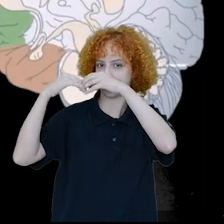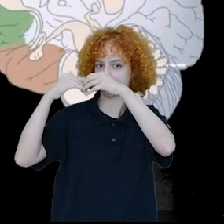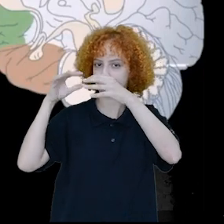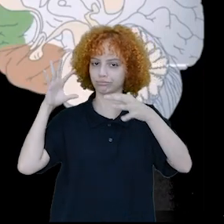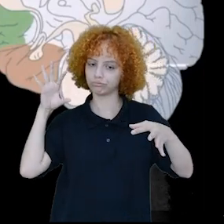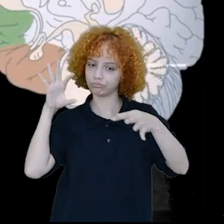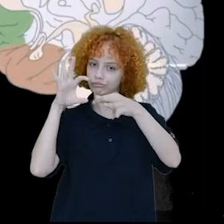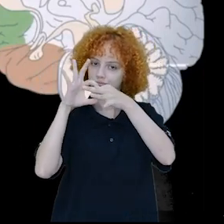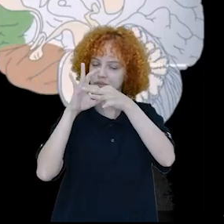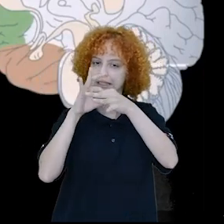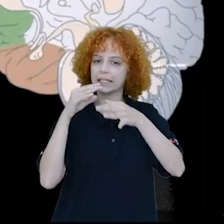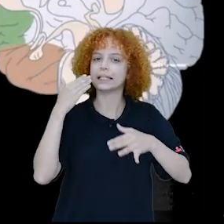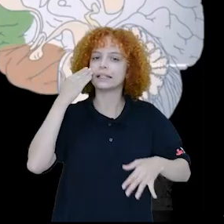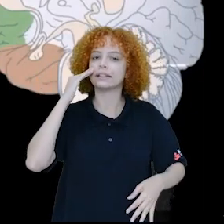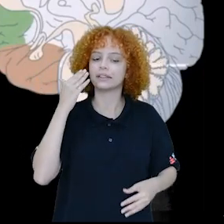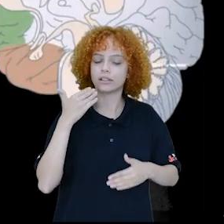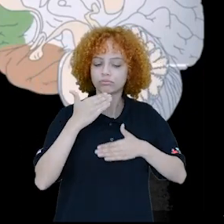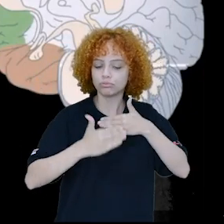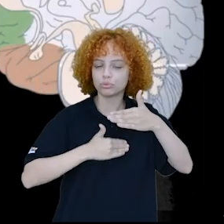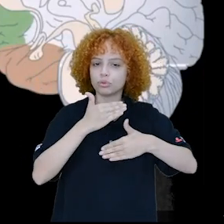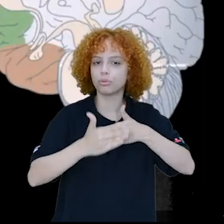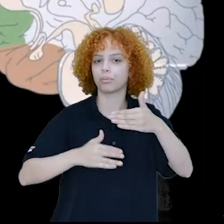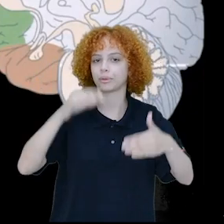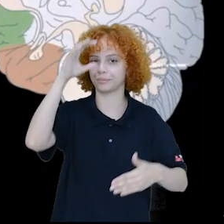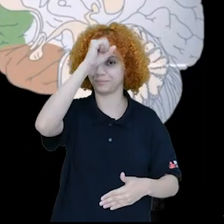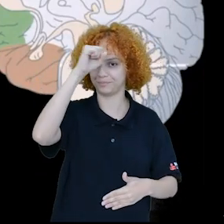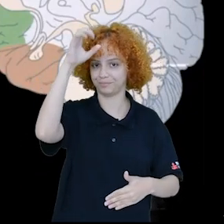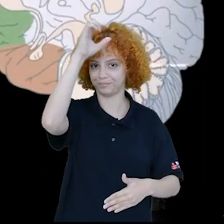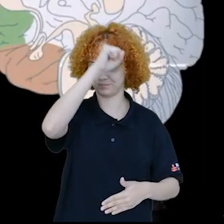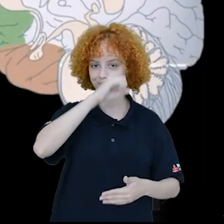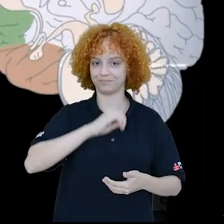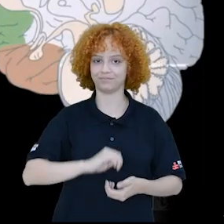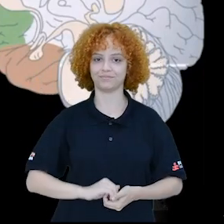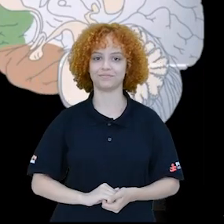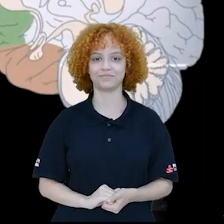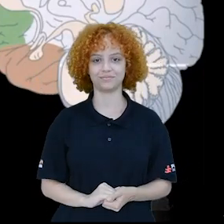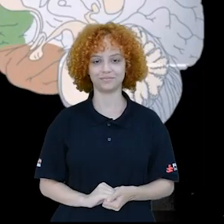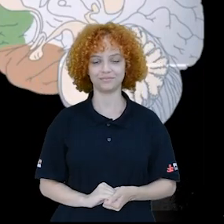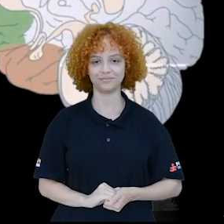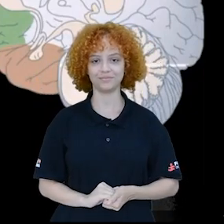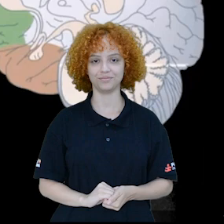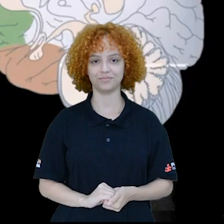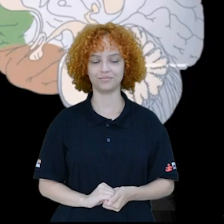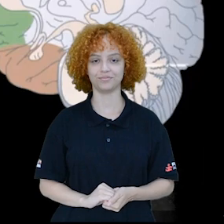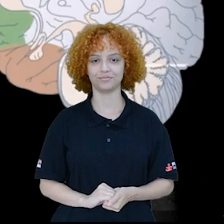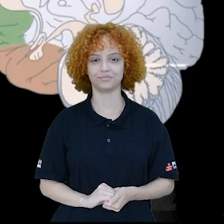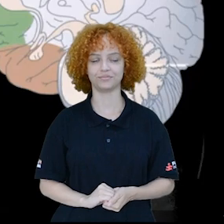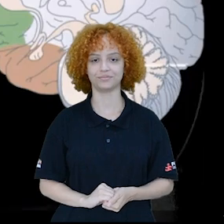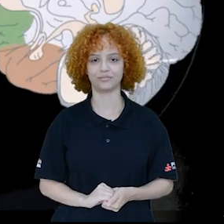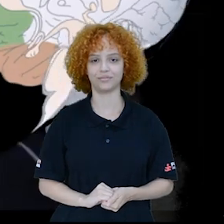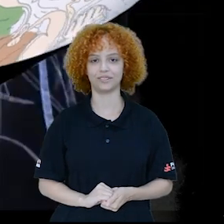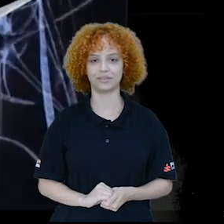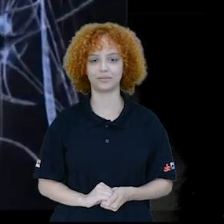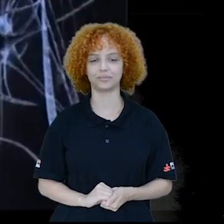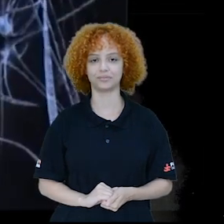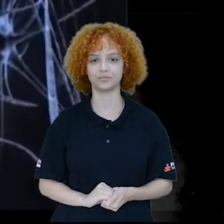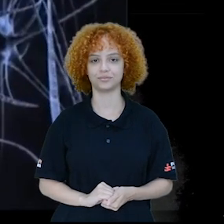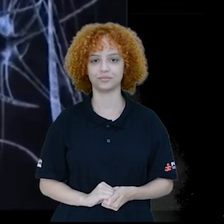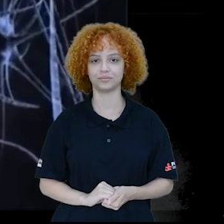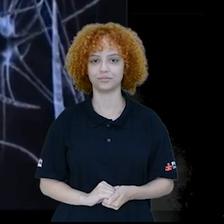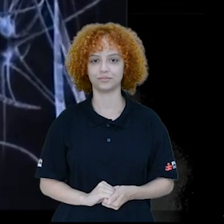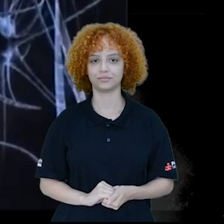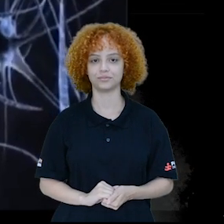do cérebro, para então tentarmos compreender como se dá a aprendizagem.